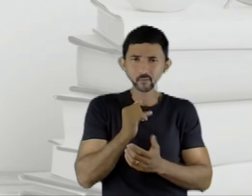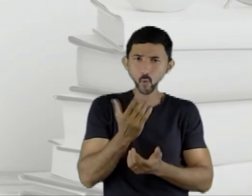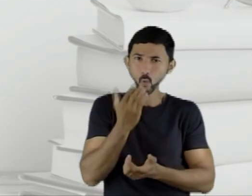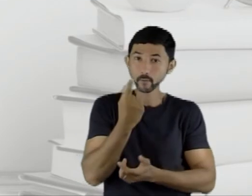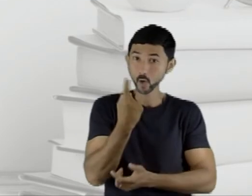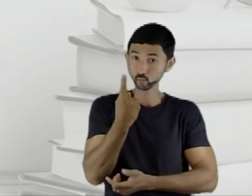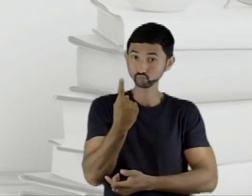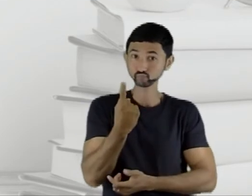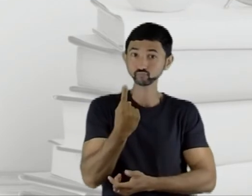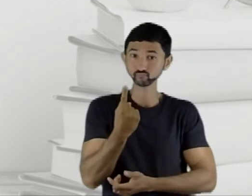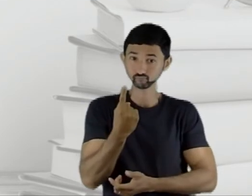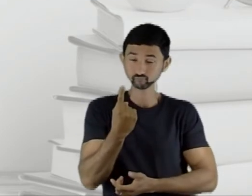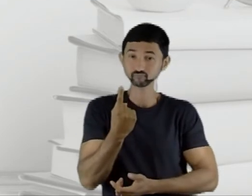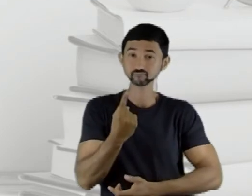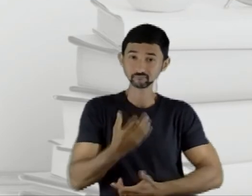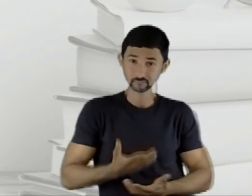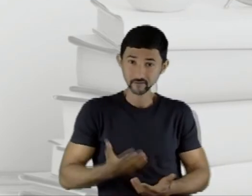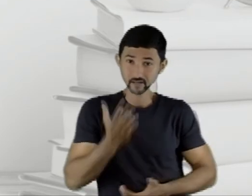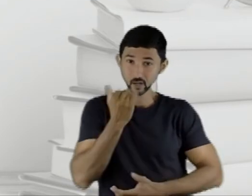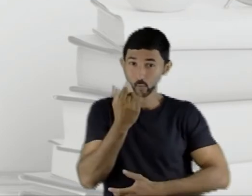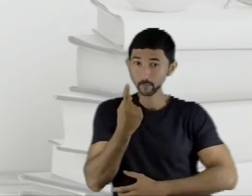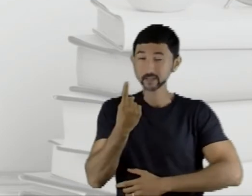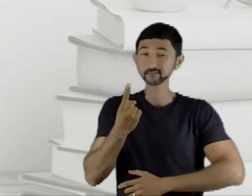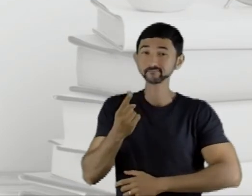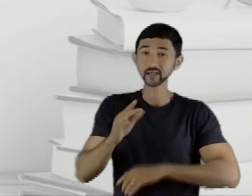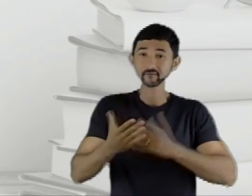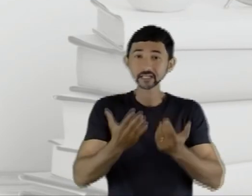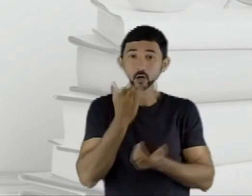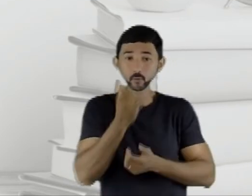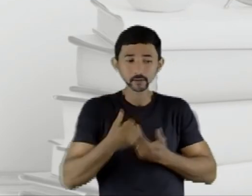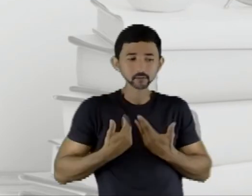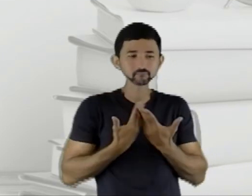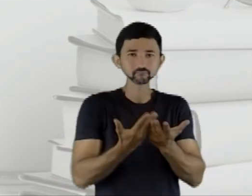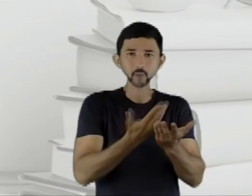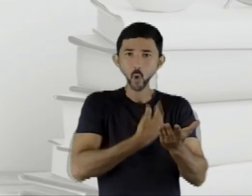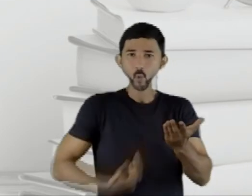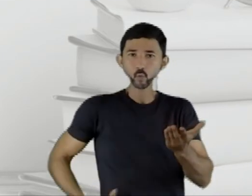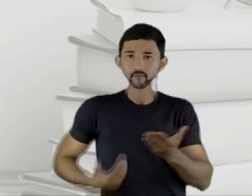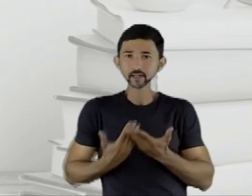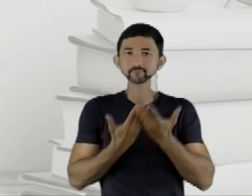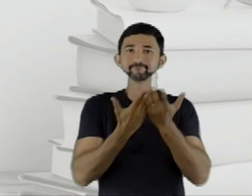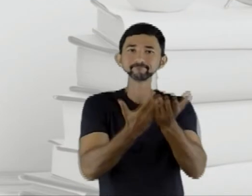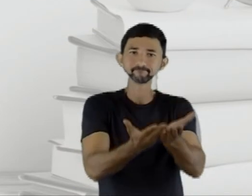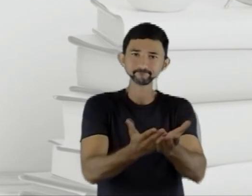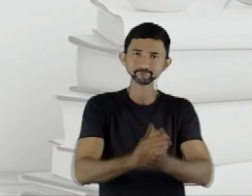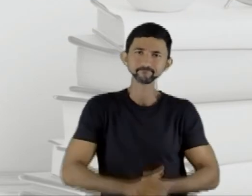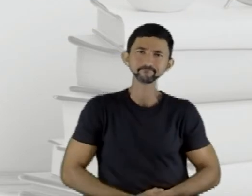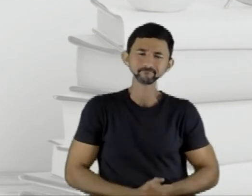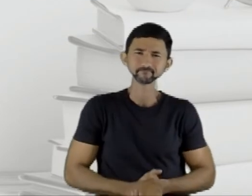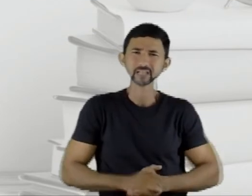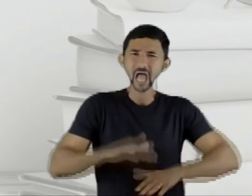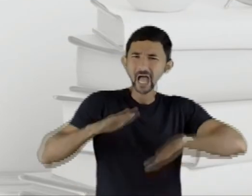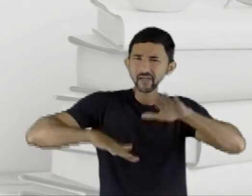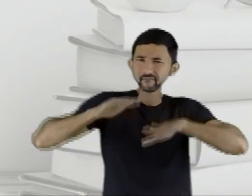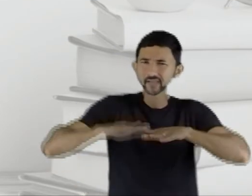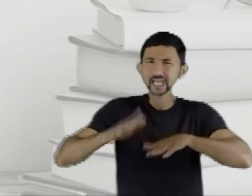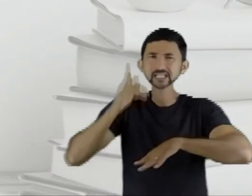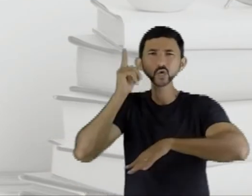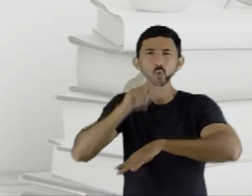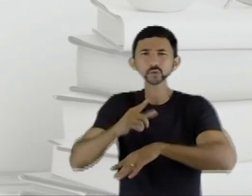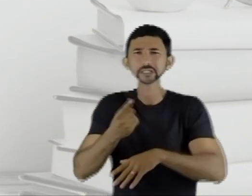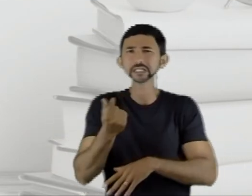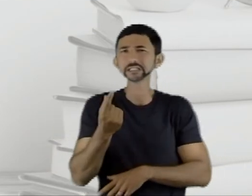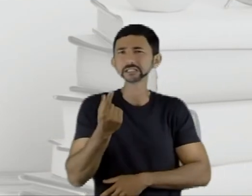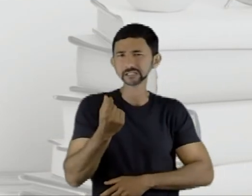refeição por dia. Às vezes as refeições elas eram doadas pelo governo. Muito raramente conseguiam